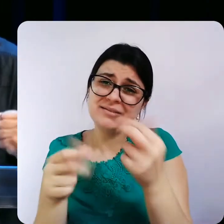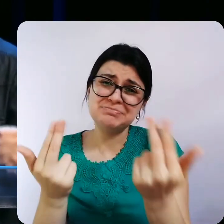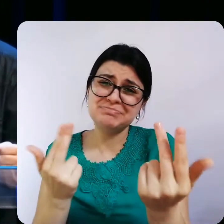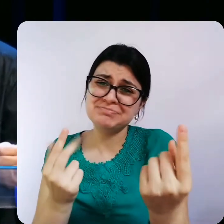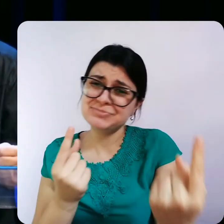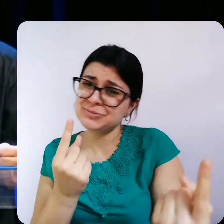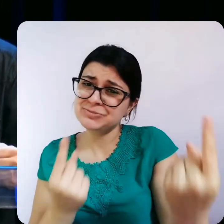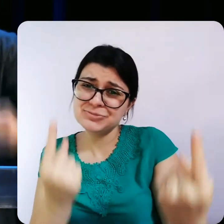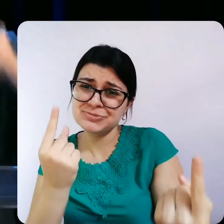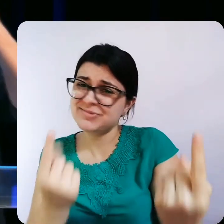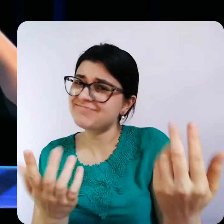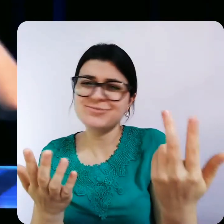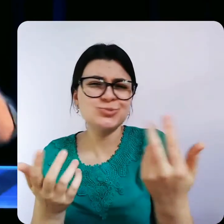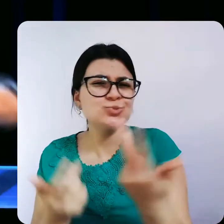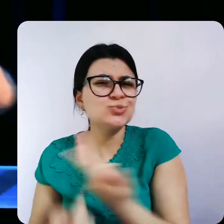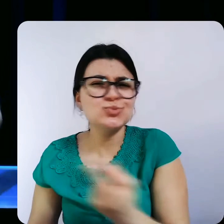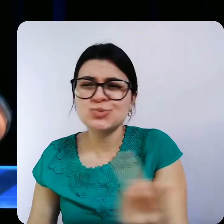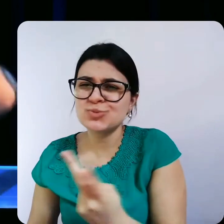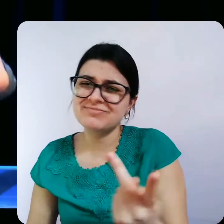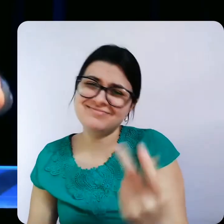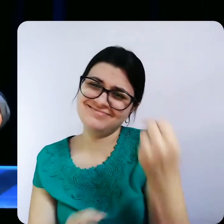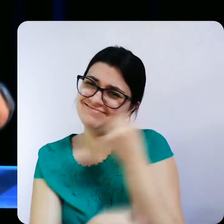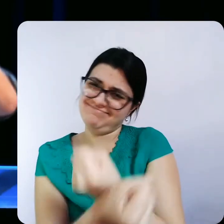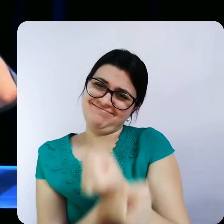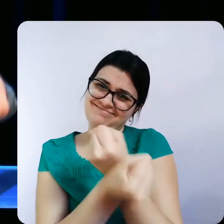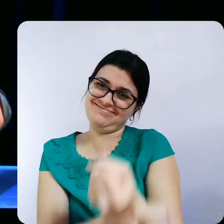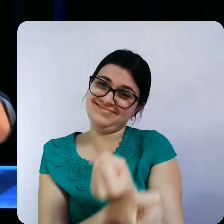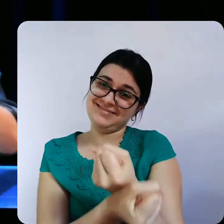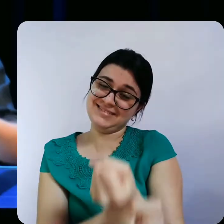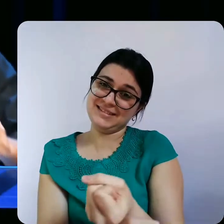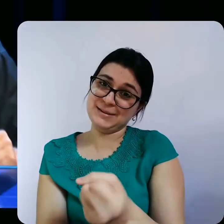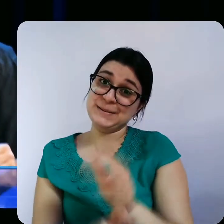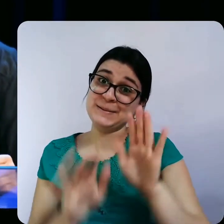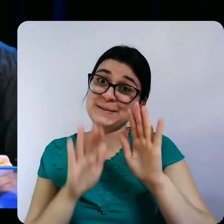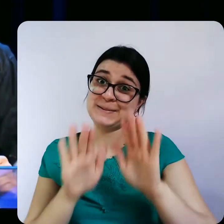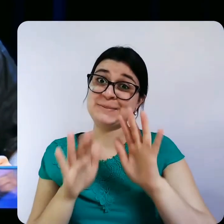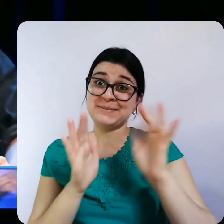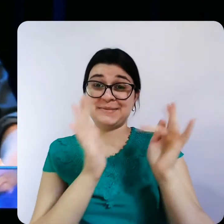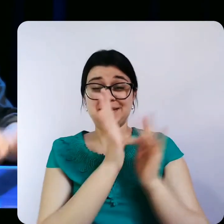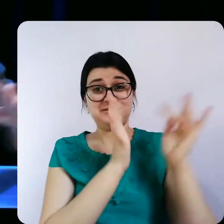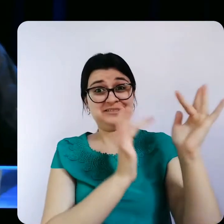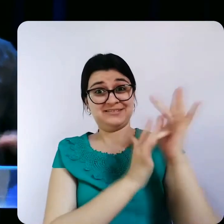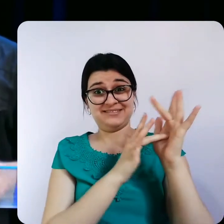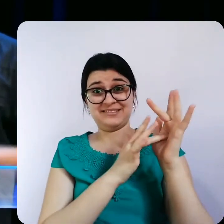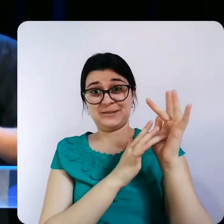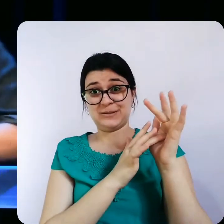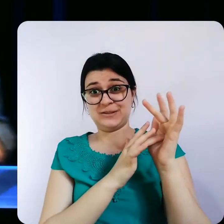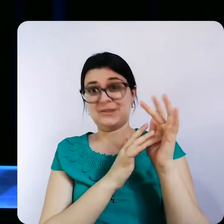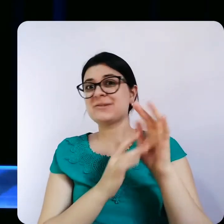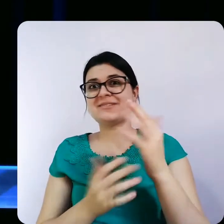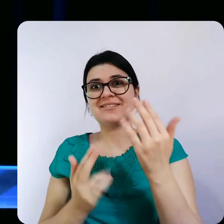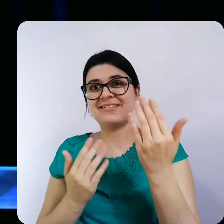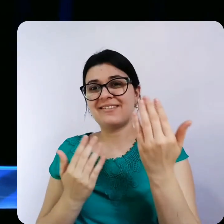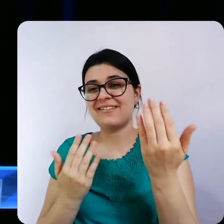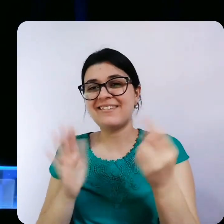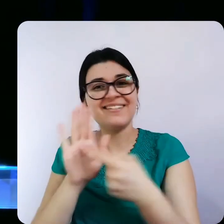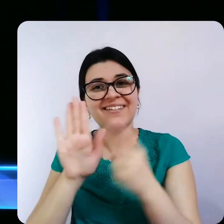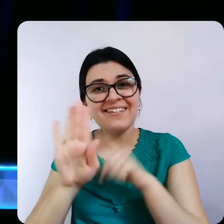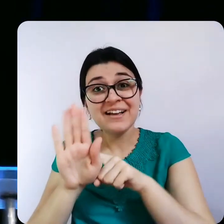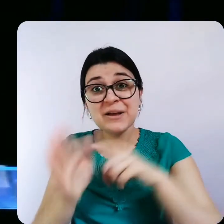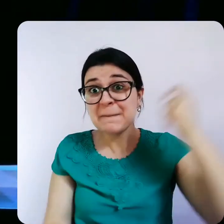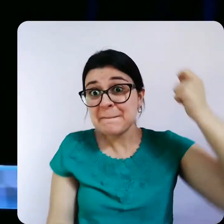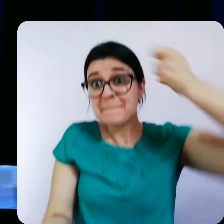de todas é que Jesus não só pagou a nossa dívida. Jesus não chegou no mercado de escravos e disse,